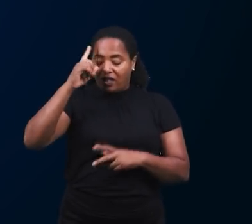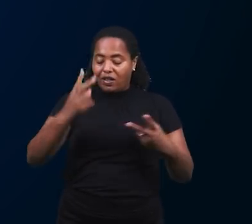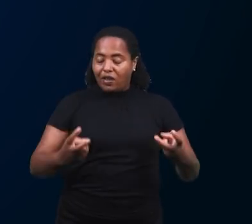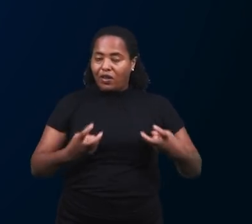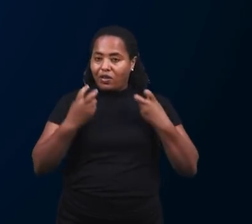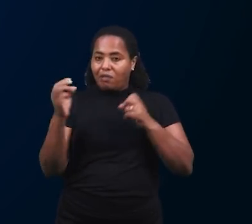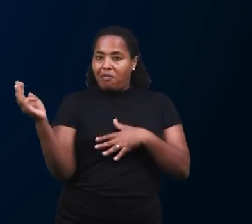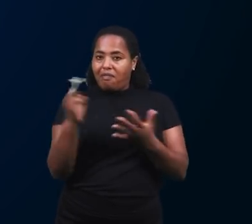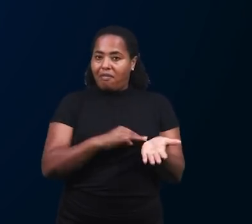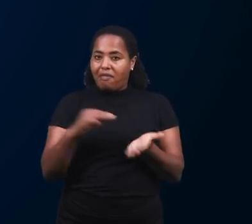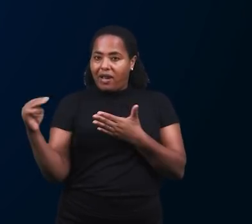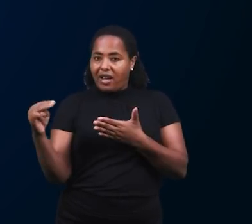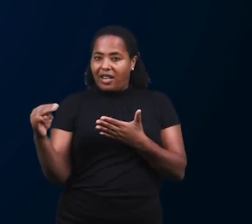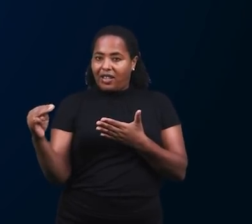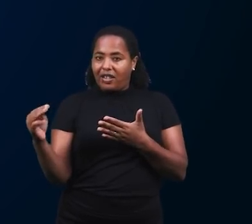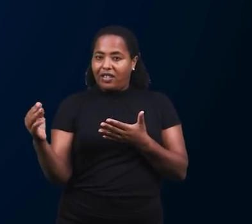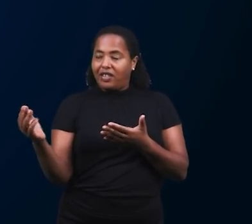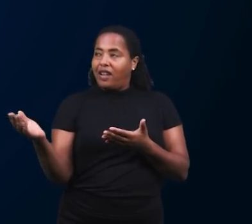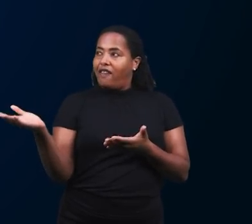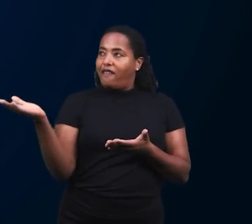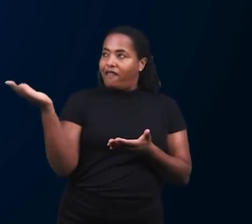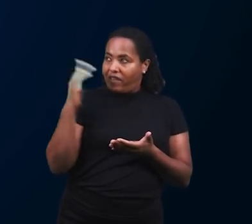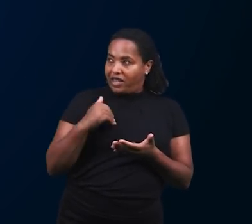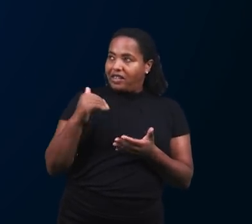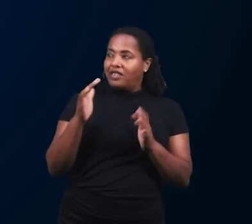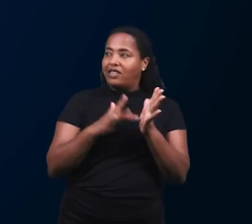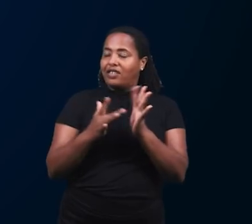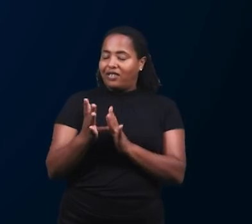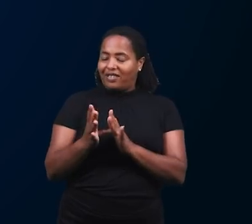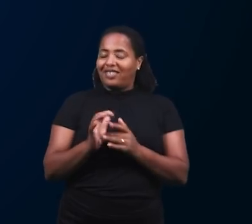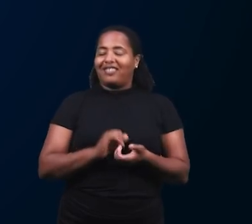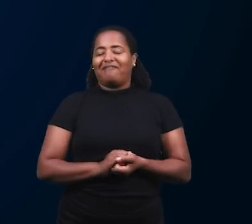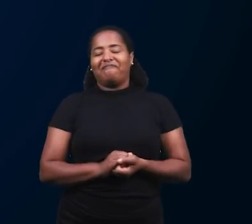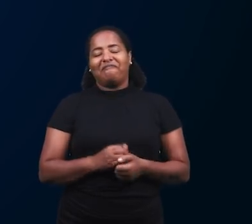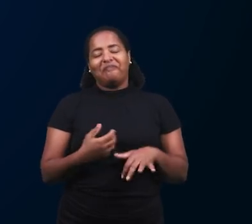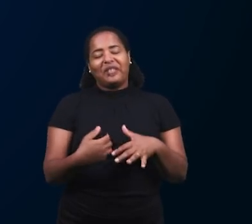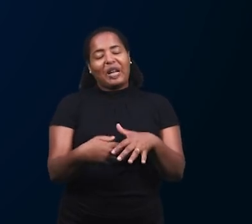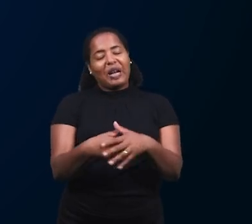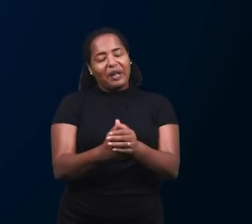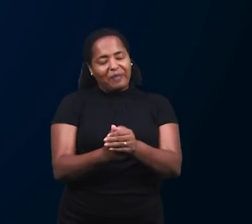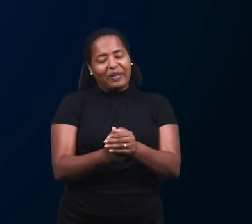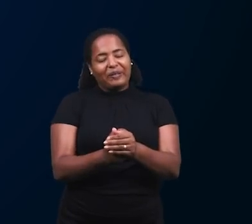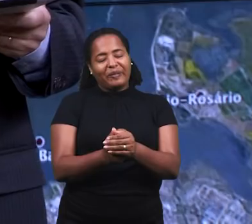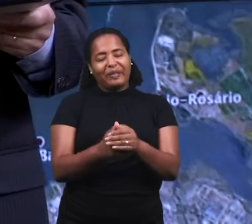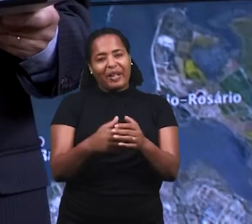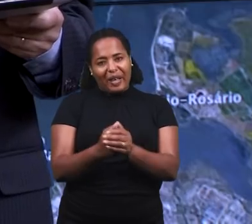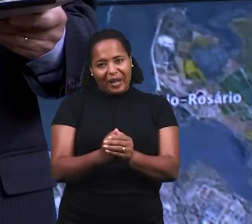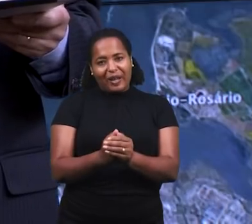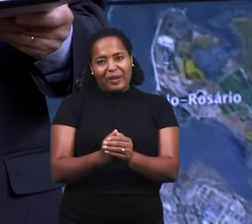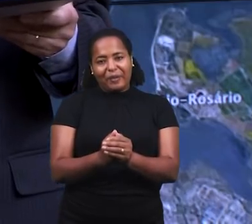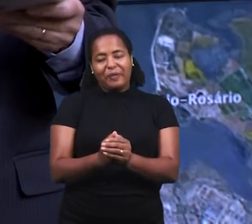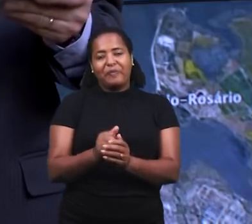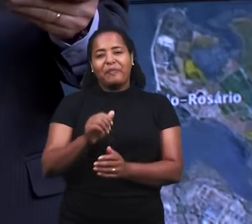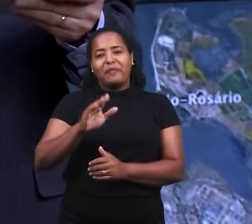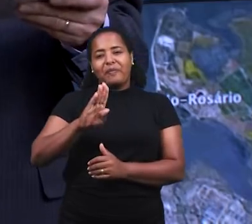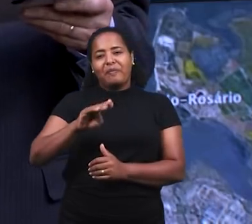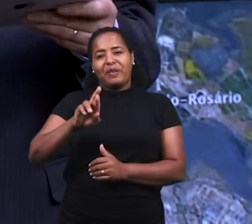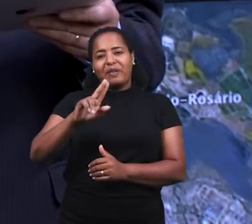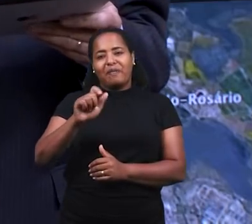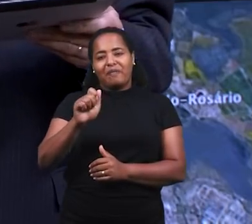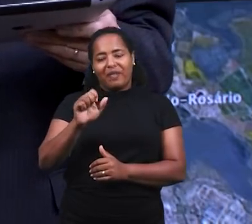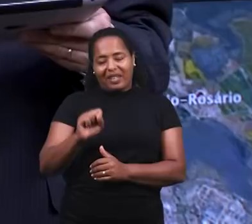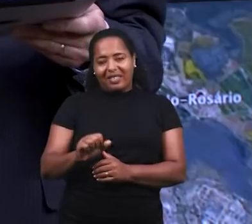com o Espírito Santo, a cada dia tem clamado: Maranata, vem, Senhor Jesus. Amém, meu irmão. Muito